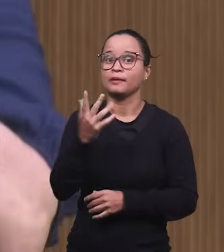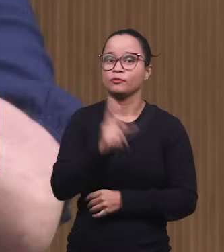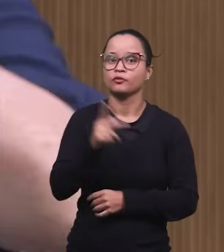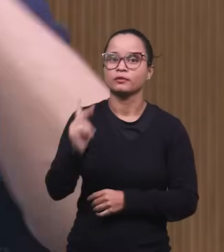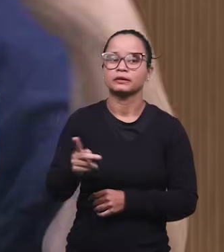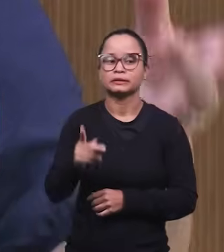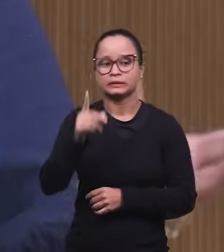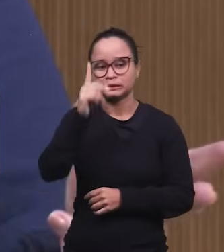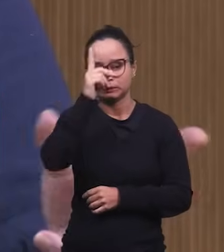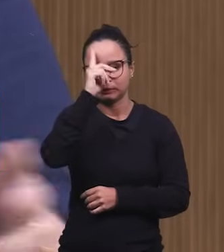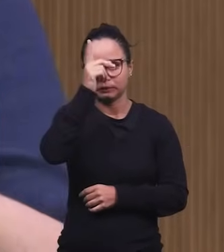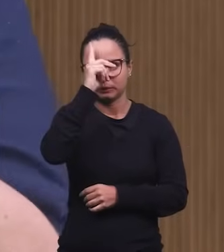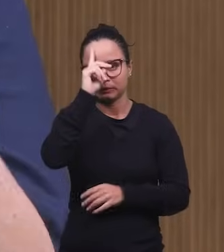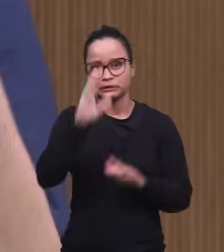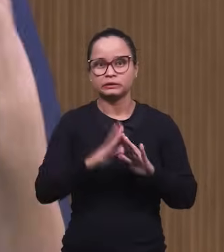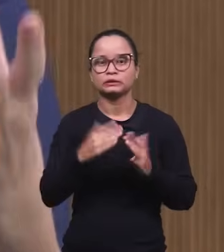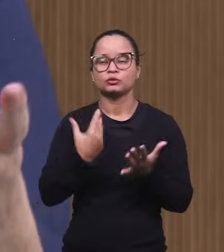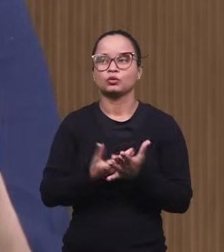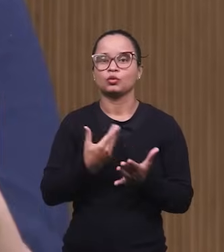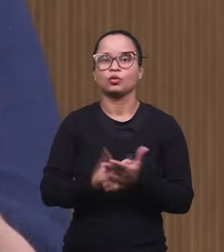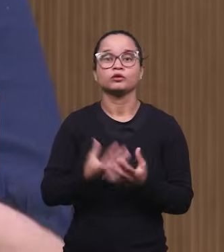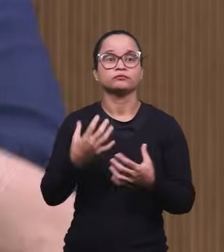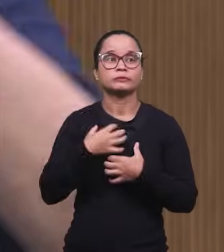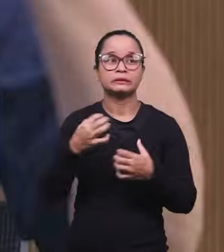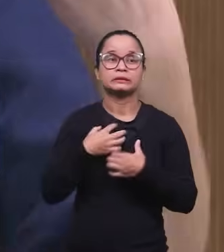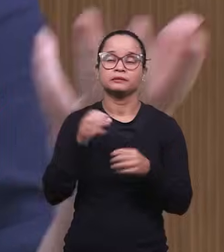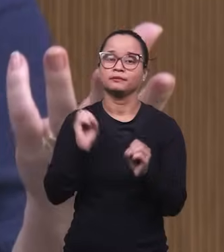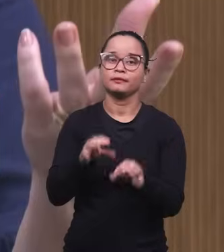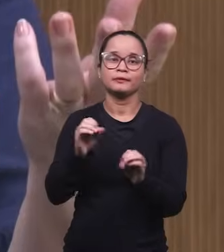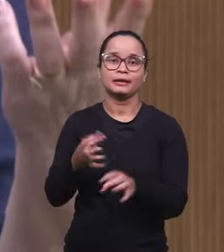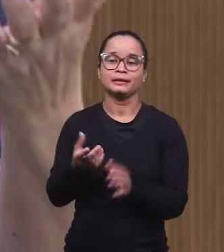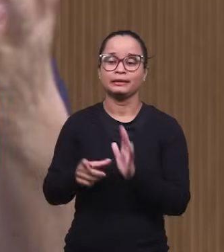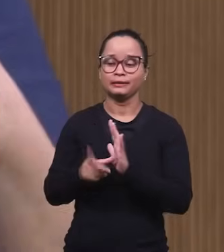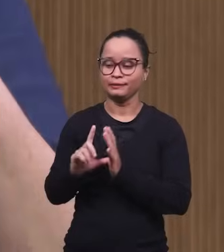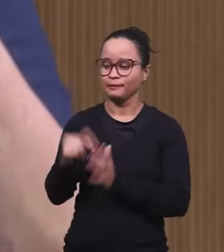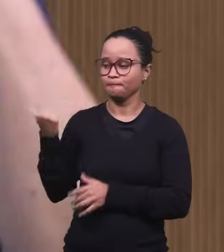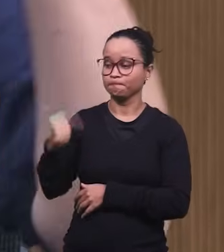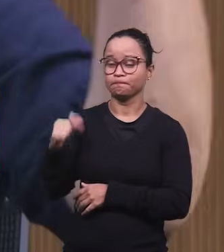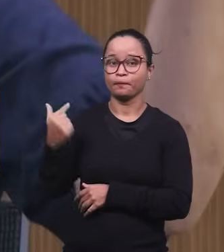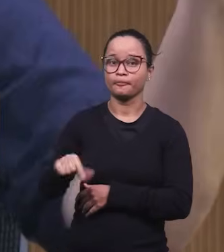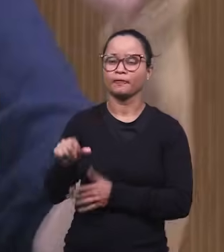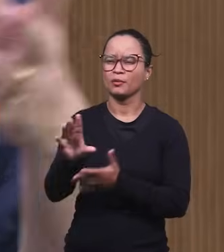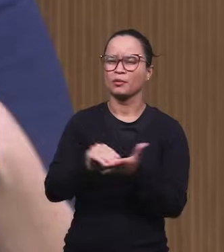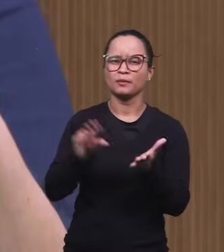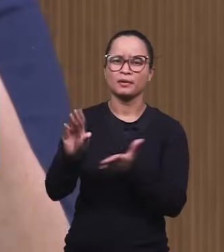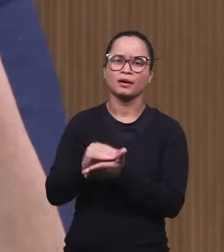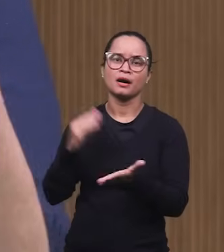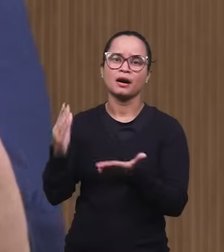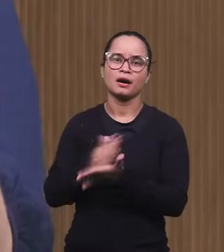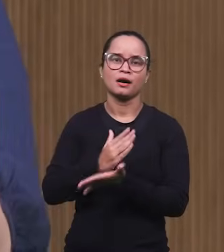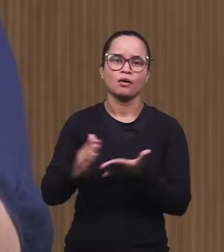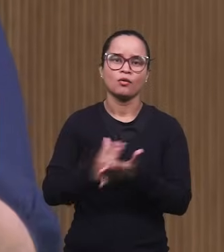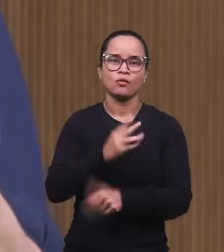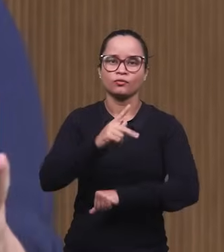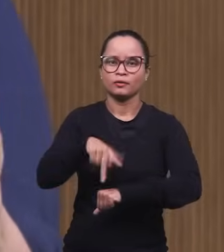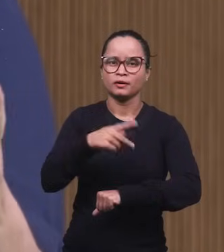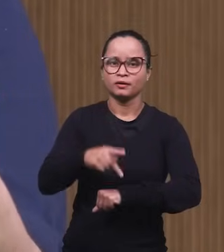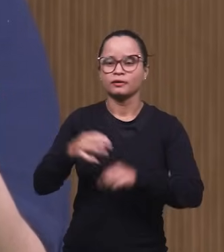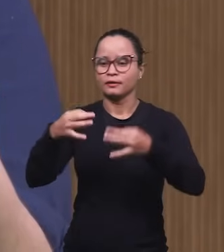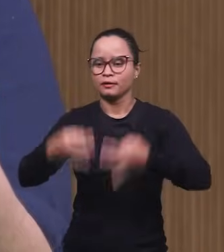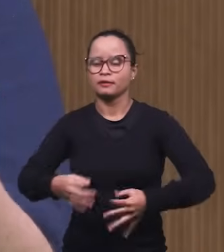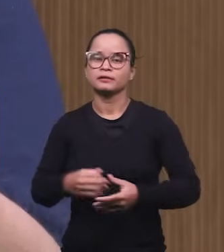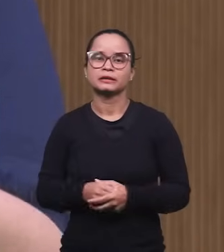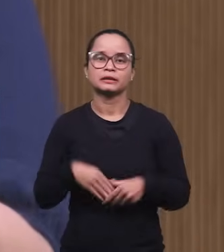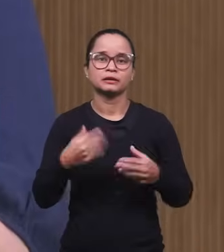professores, uma rotina escolar, um modelo de ensino que não existia. Tentamos copiar alguns países, o que